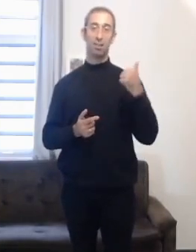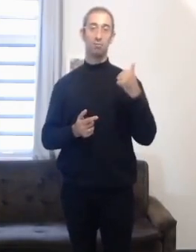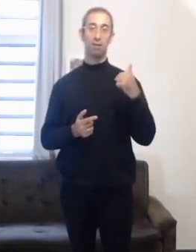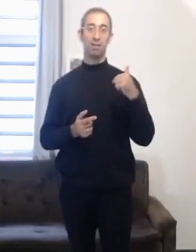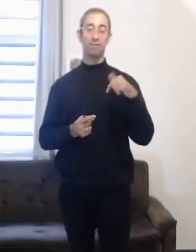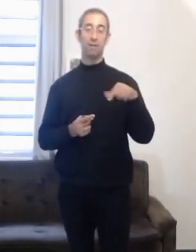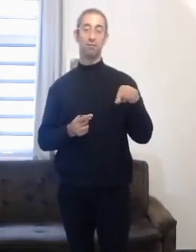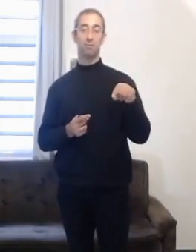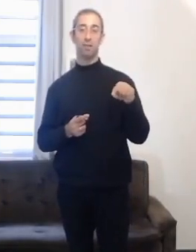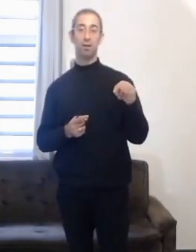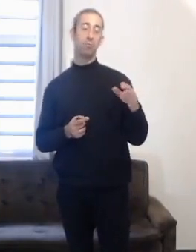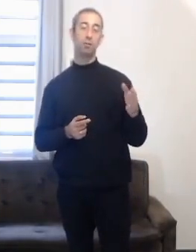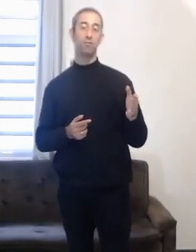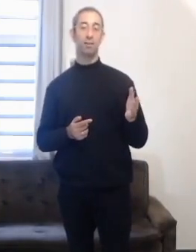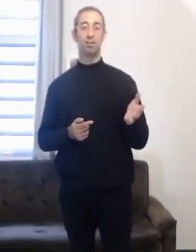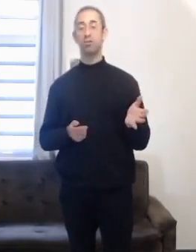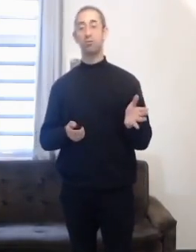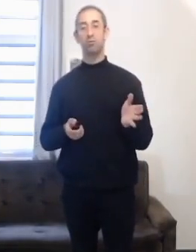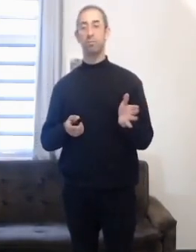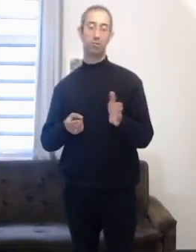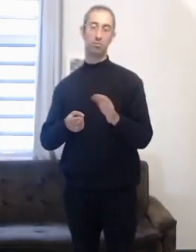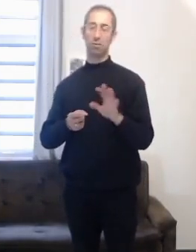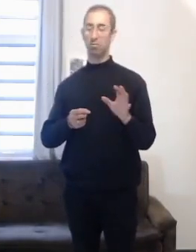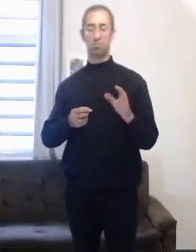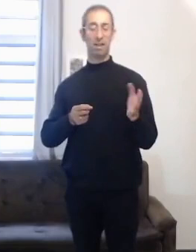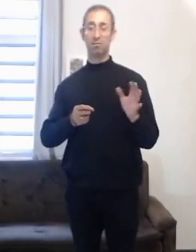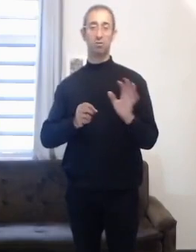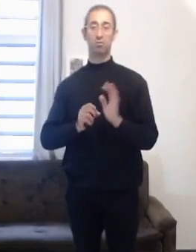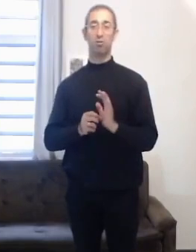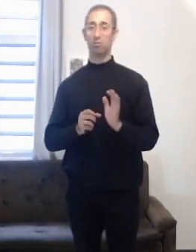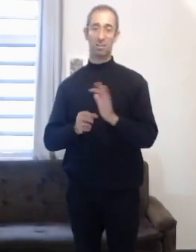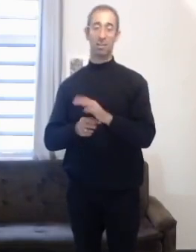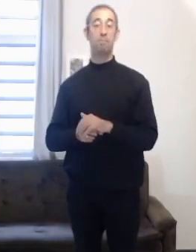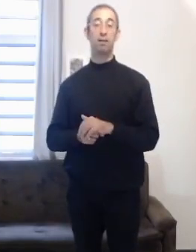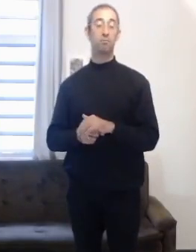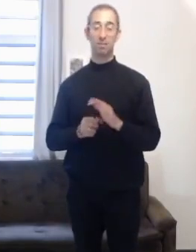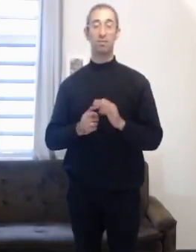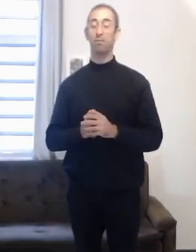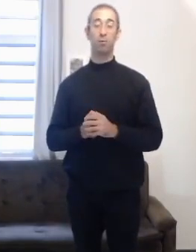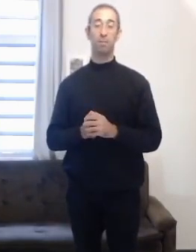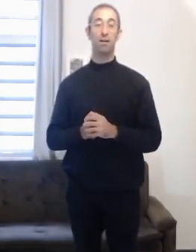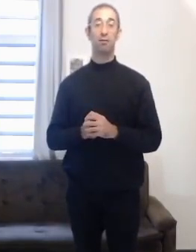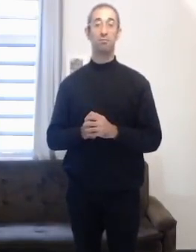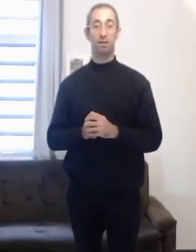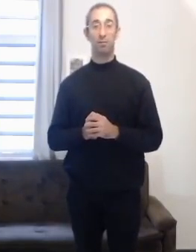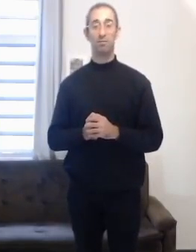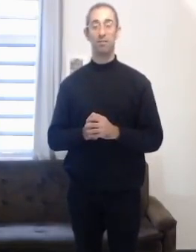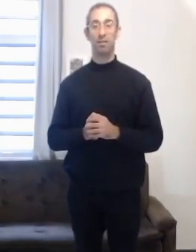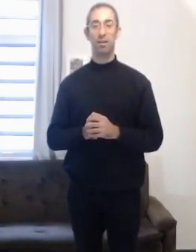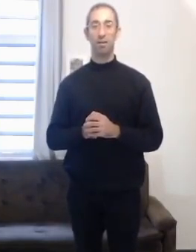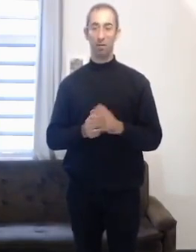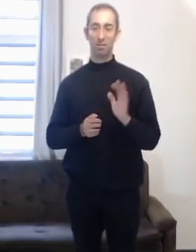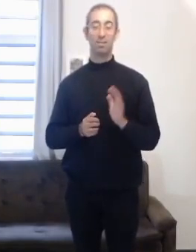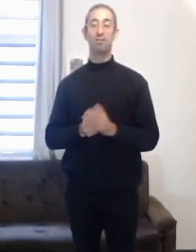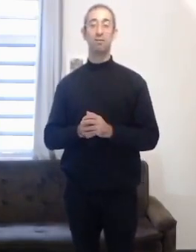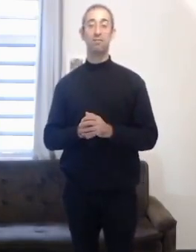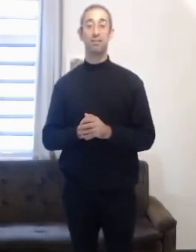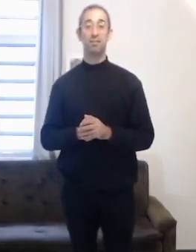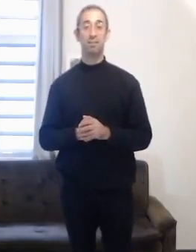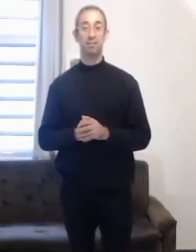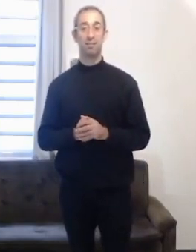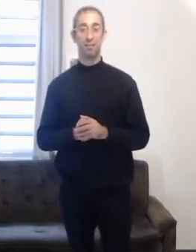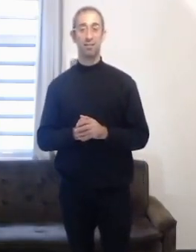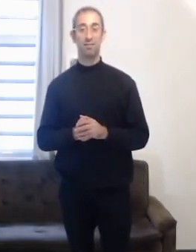pessoa acha que está doente, vai no hospital e o médico fala assim, olha, desculpa, parece que o seu diagnóstico você está bem, não precisa se preocupar não, tá bom? Pode seguir